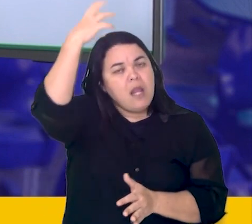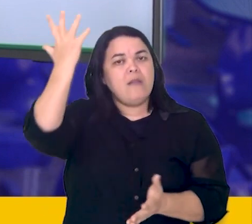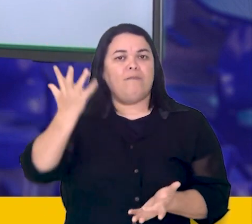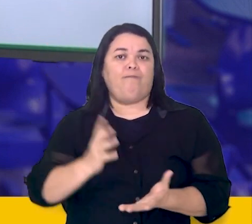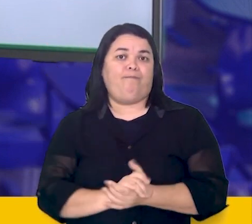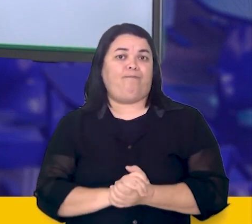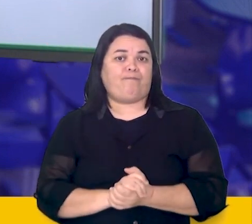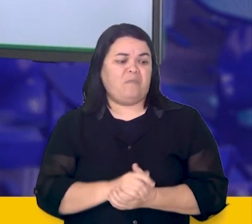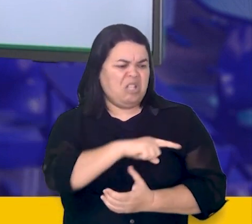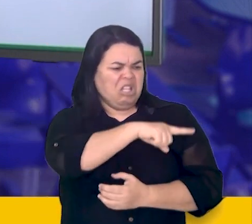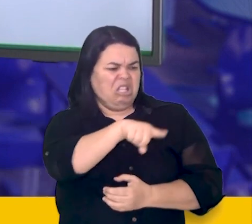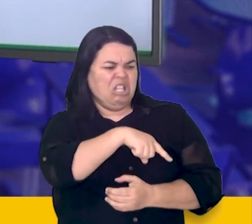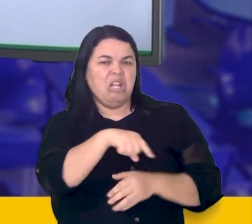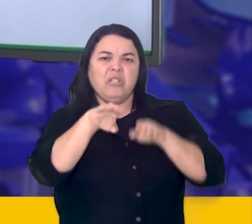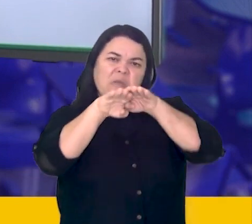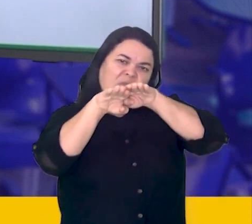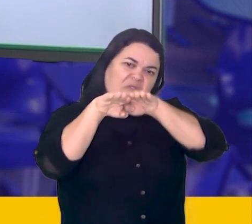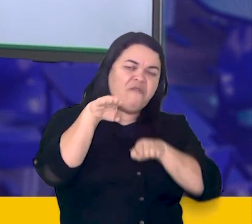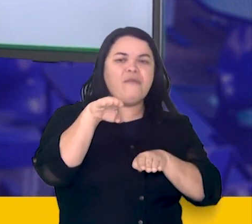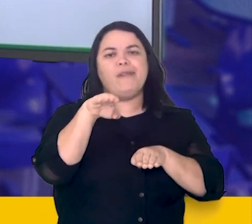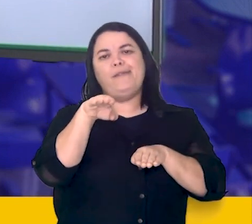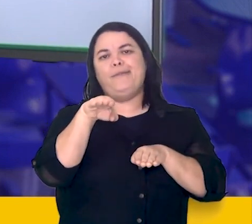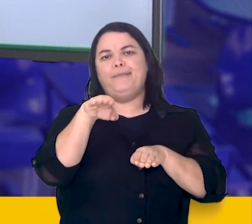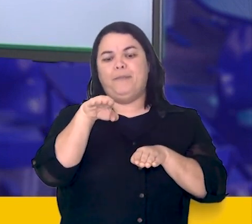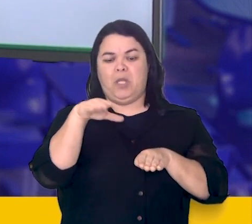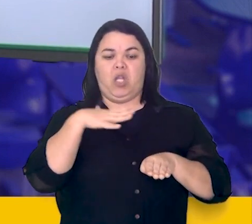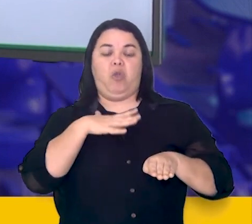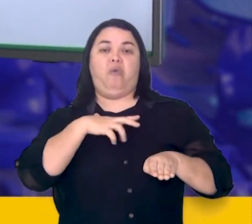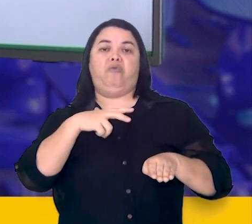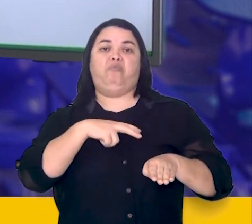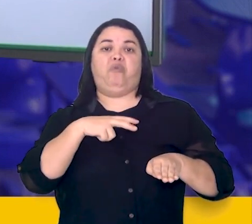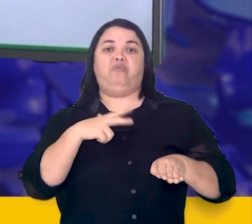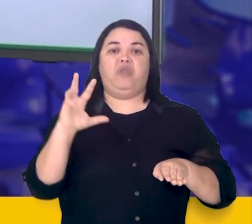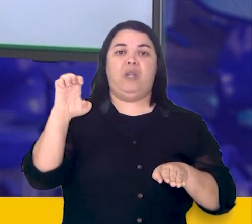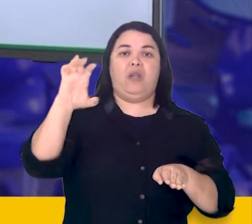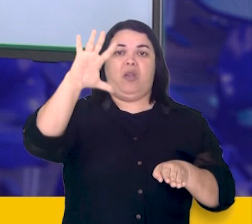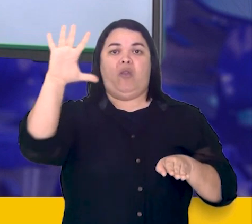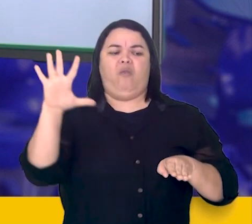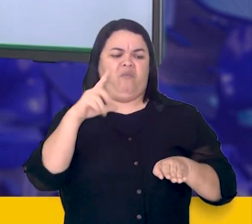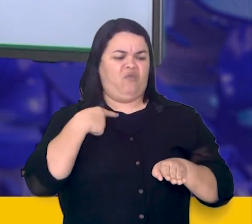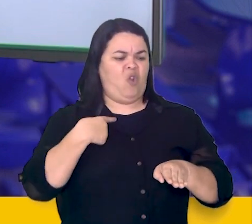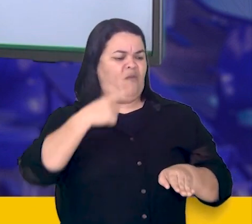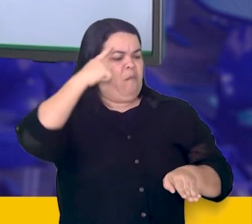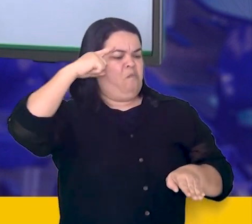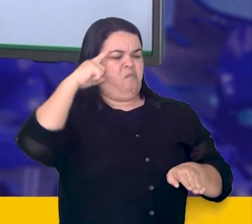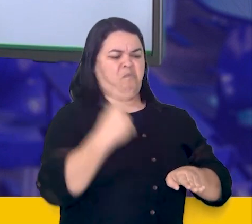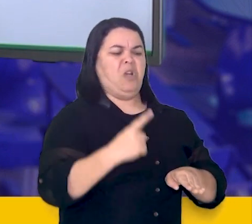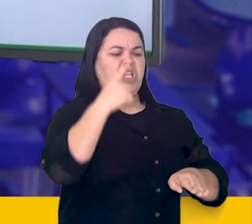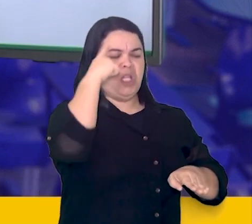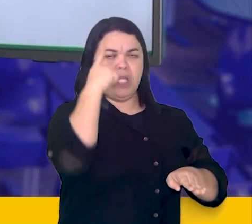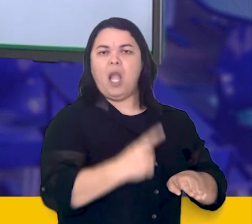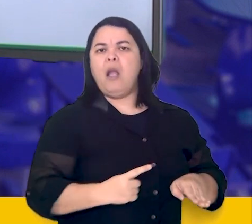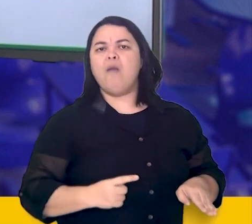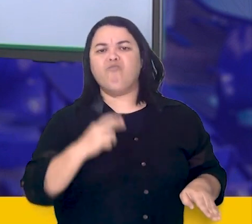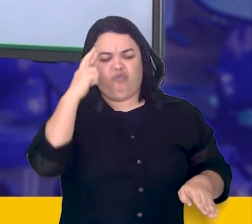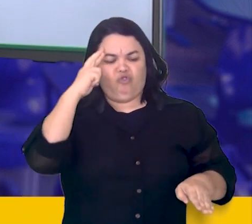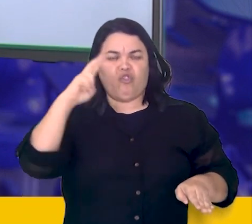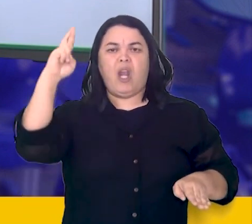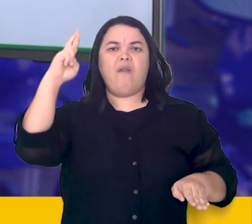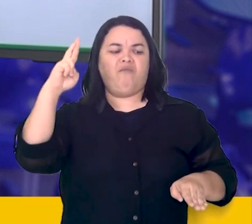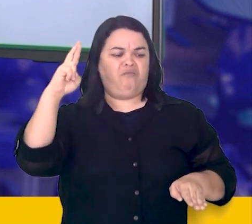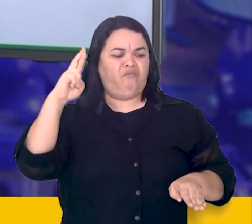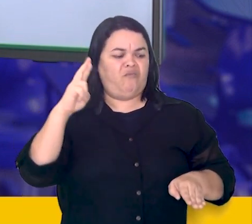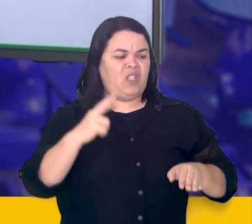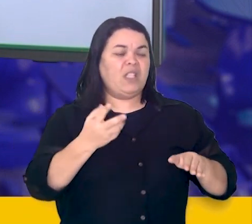e consequentemente seriam inferiores, e consequentemente poderiam ser dominados, explorados e